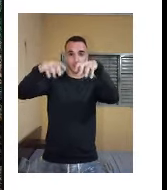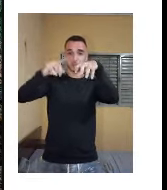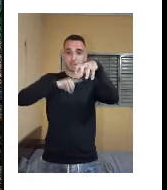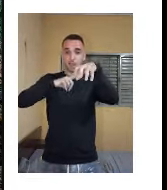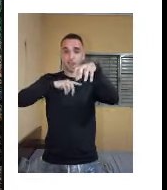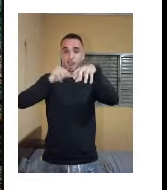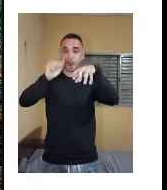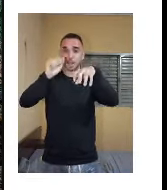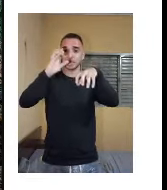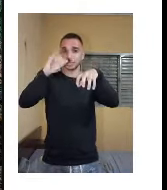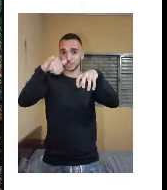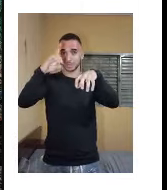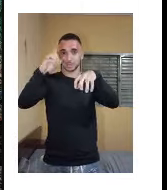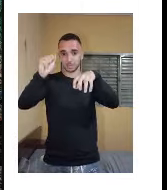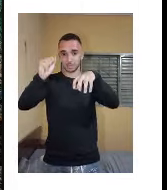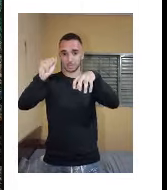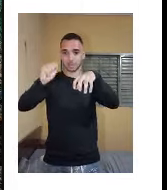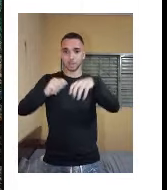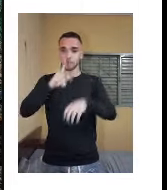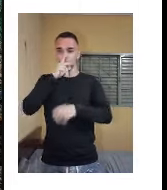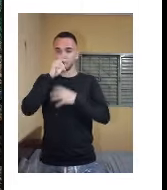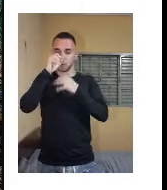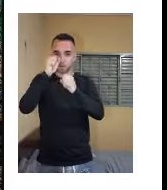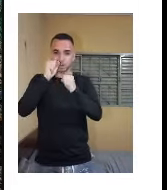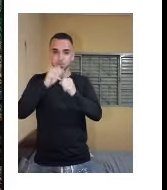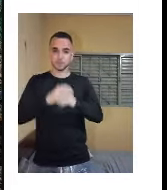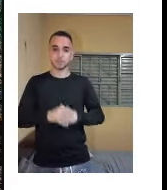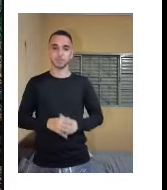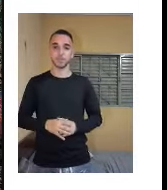de 90 mil pessoas desabrigadas.